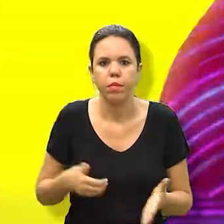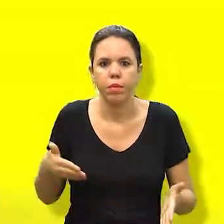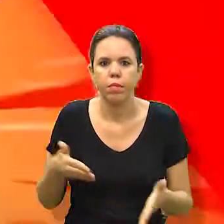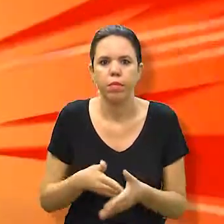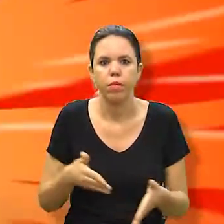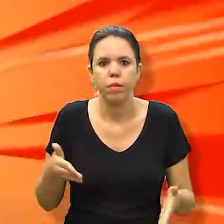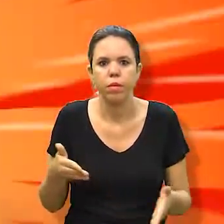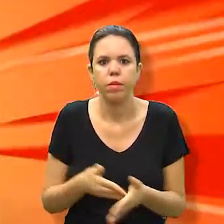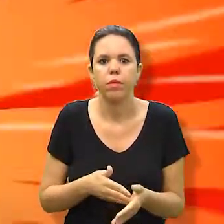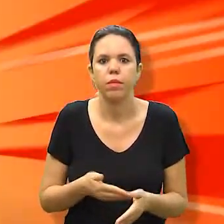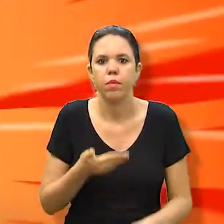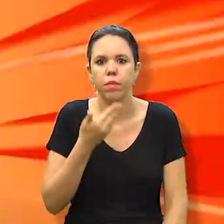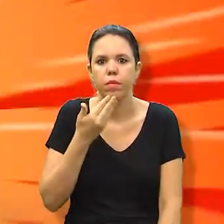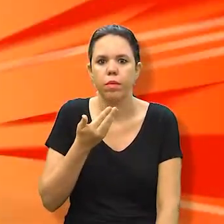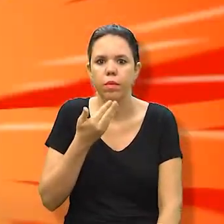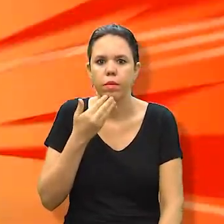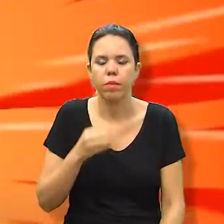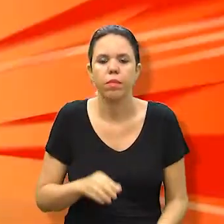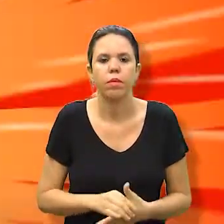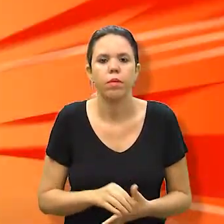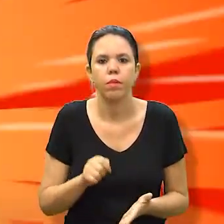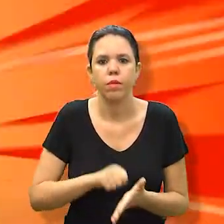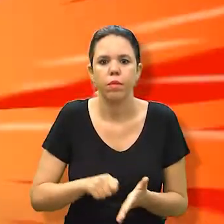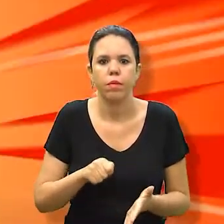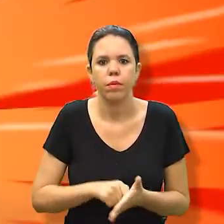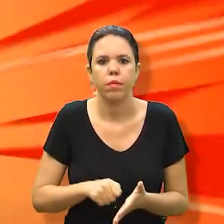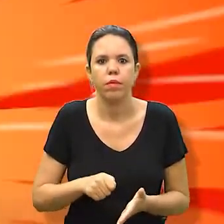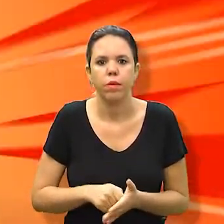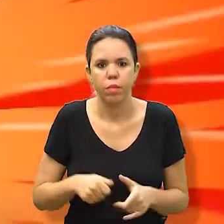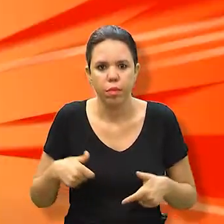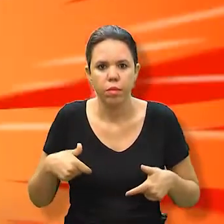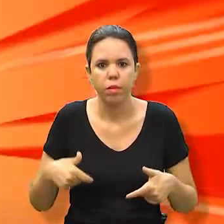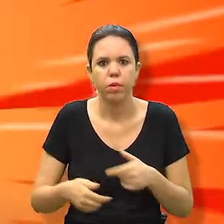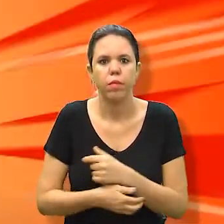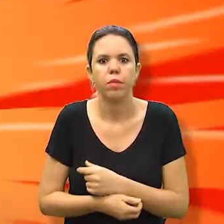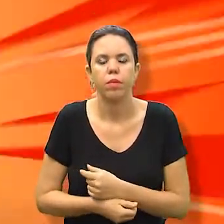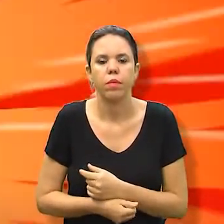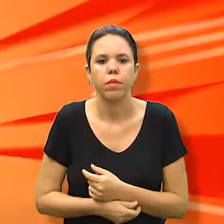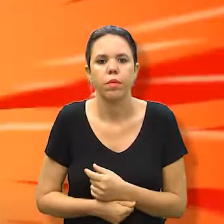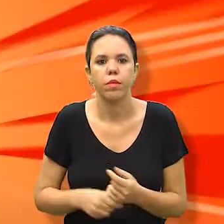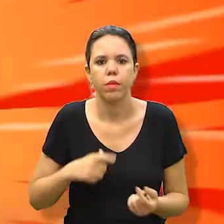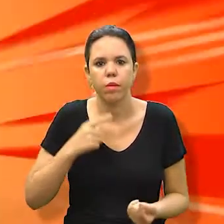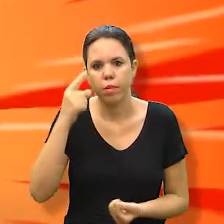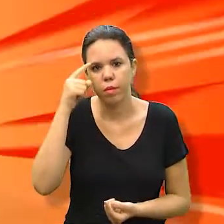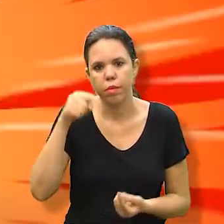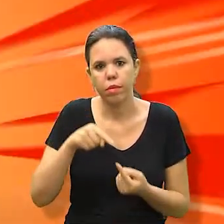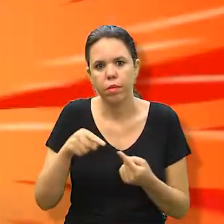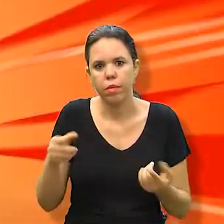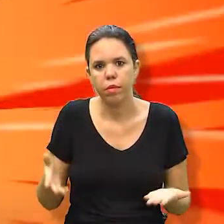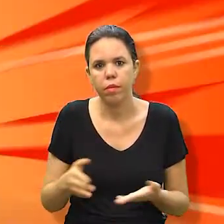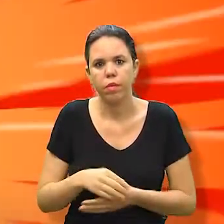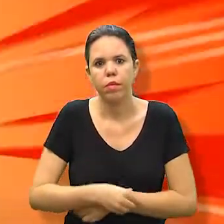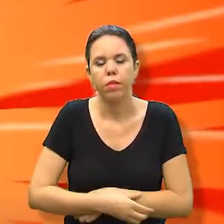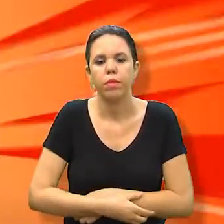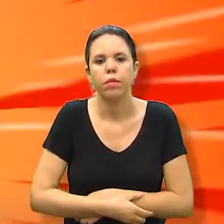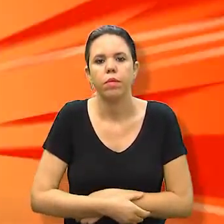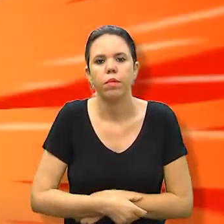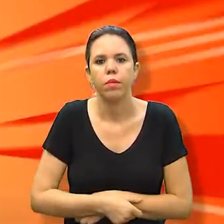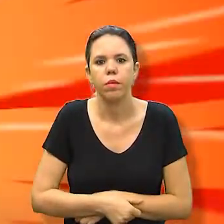as barreiras e as facilidades que os escritores enfrentam para terem as suas ideias e as